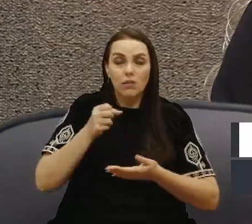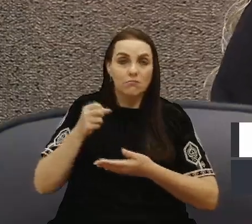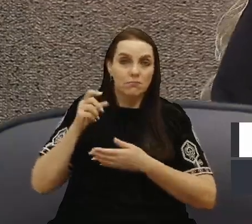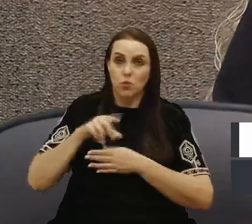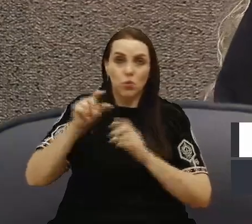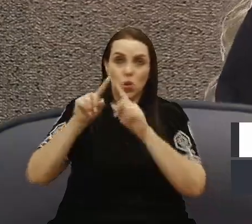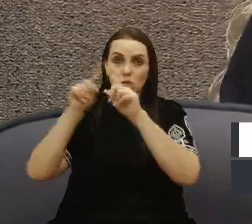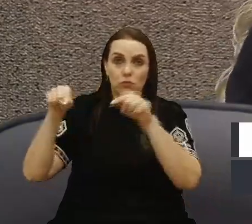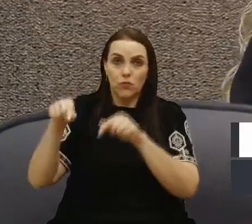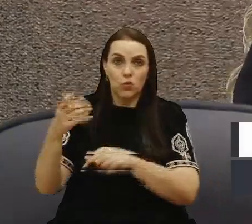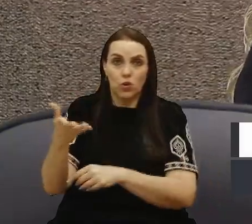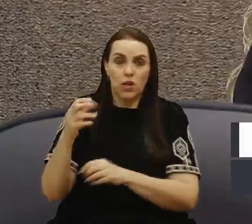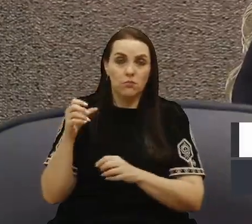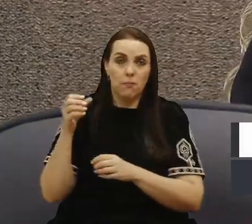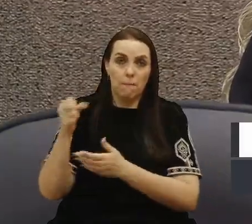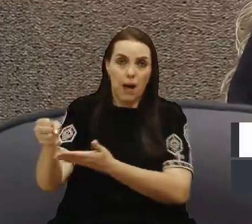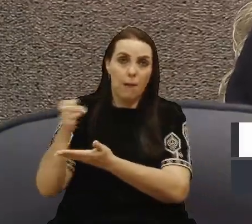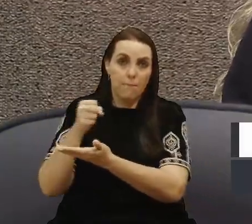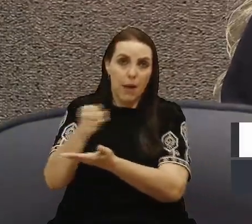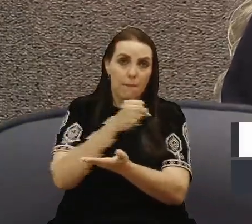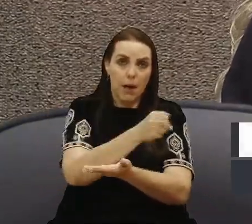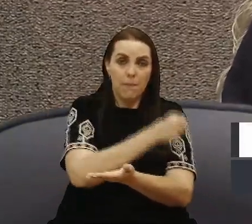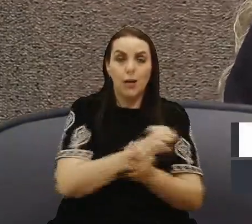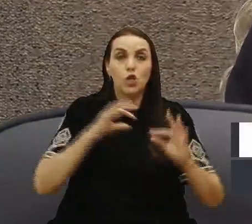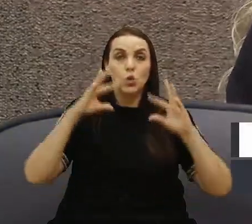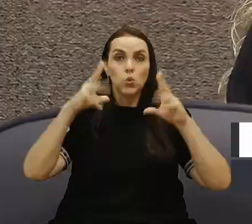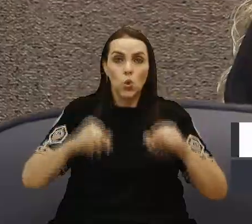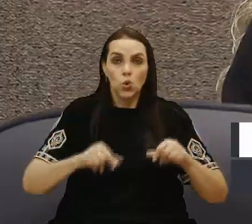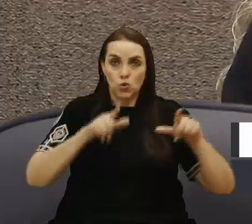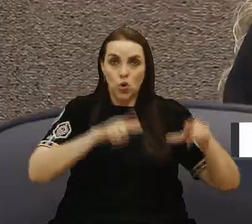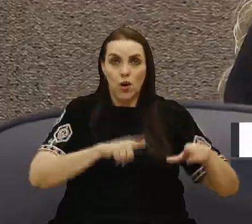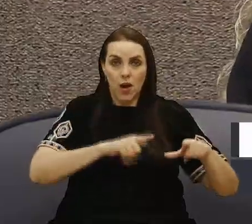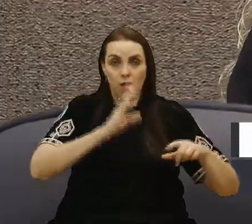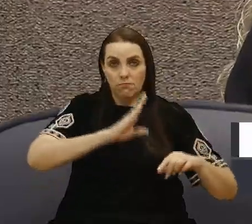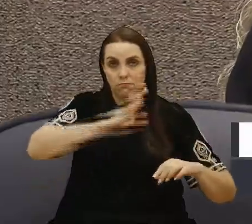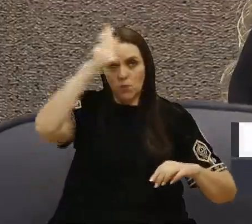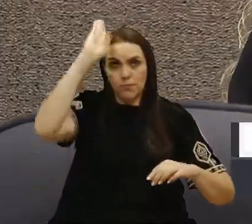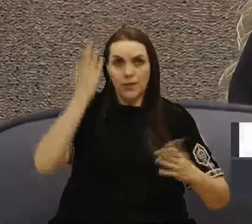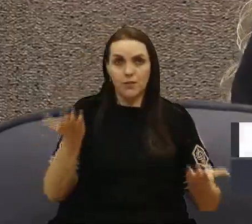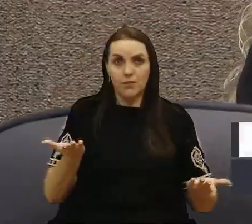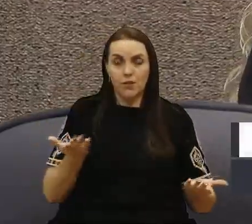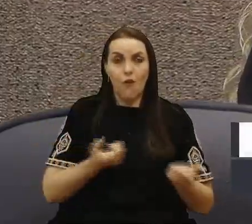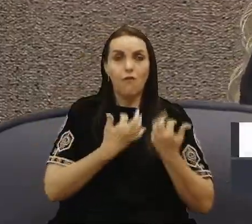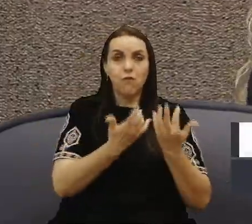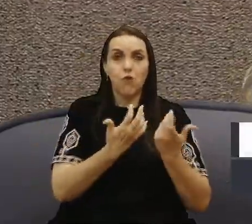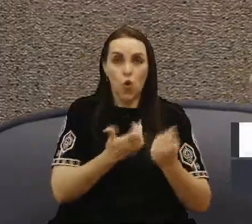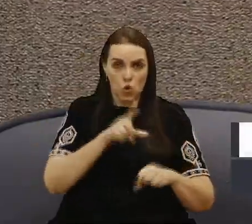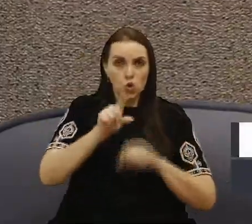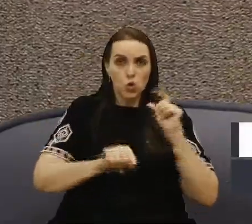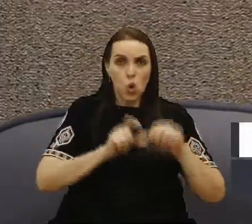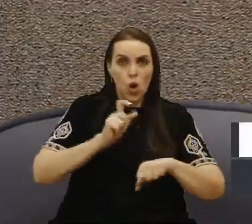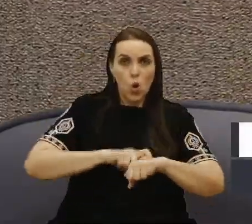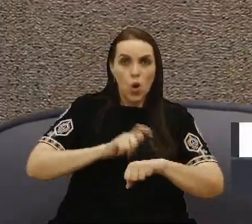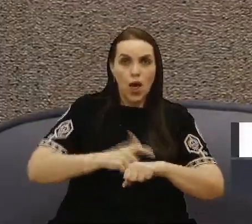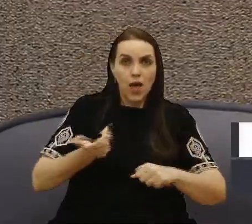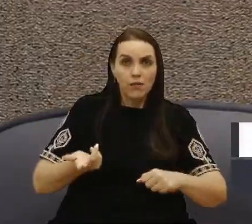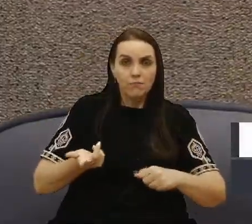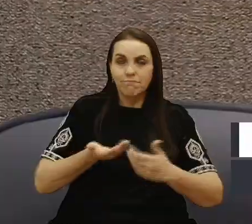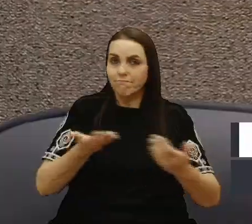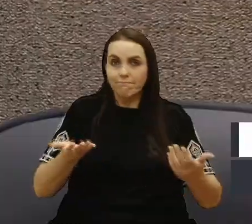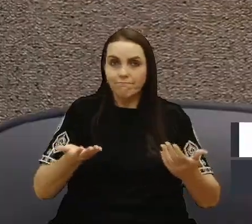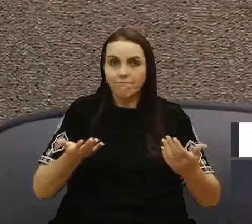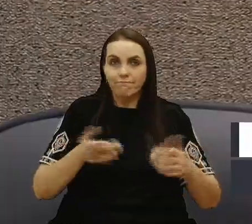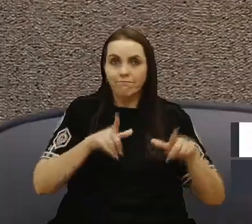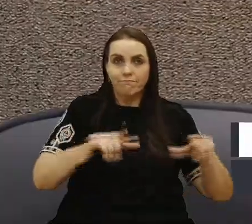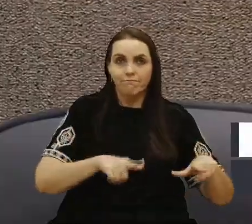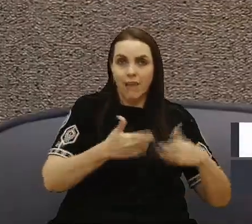de bombeiro, porque está acontecendo na nossa cidade e o fogo, o incêndio, não escolhe o horário de vir que o batalhão esteja aberto.